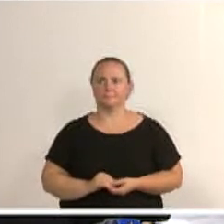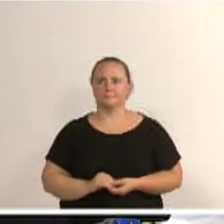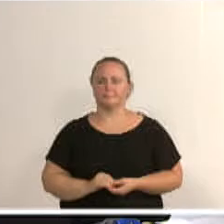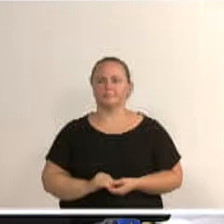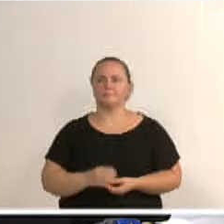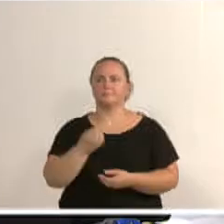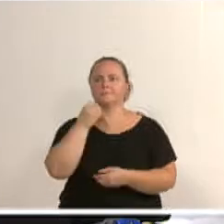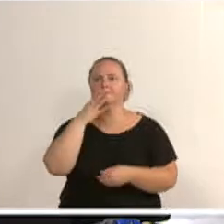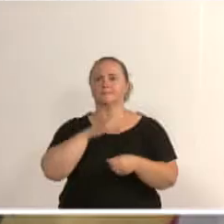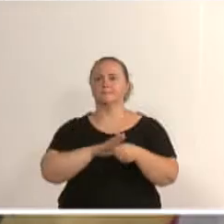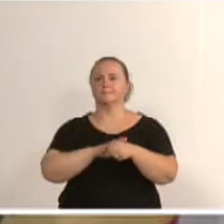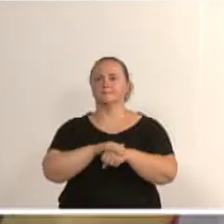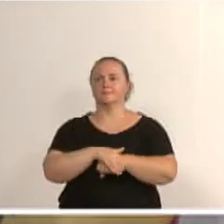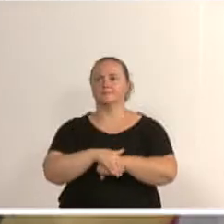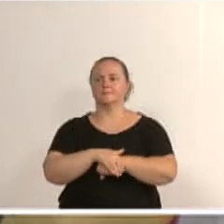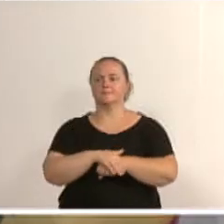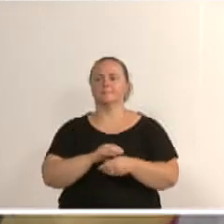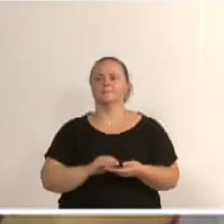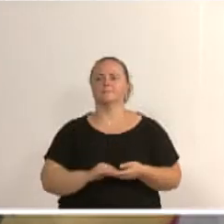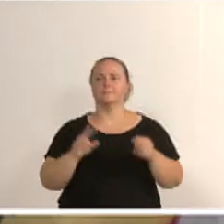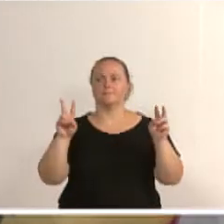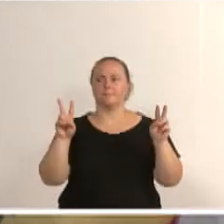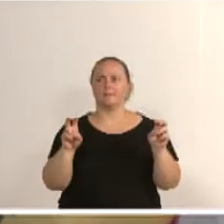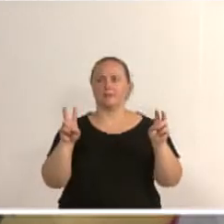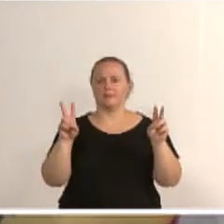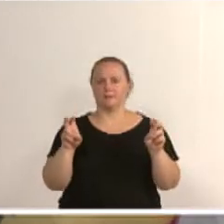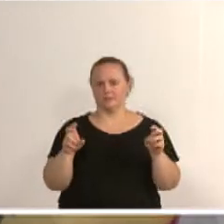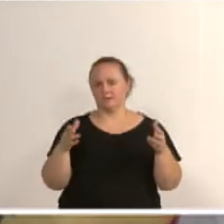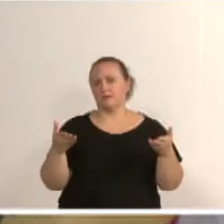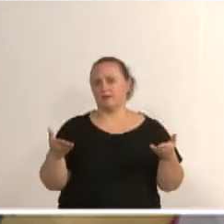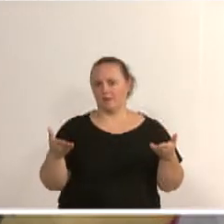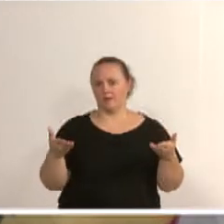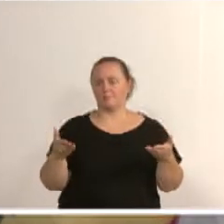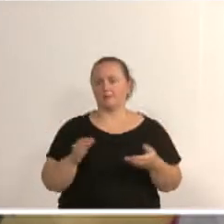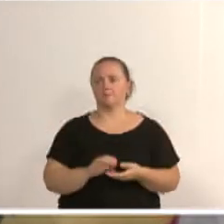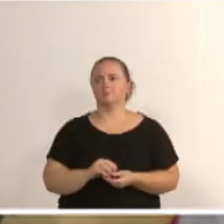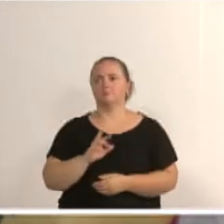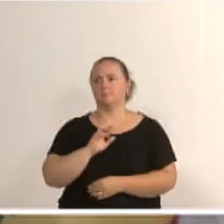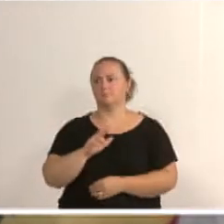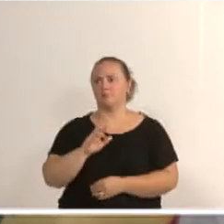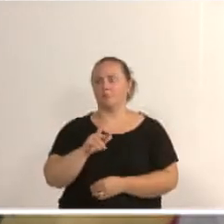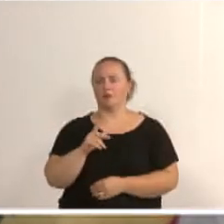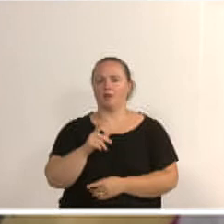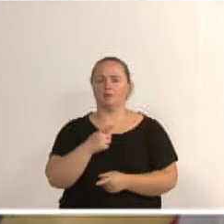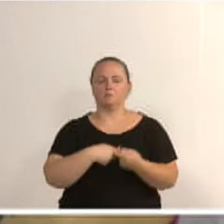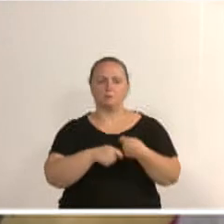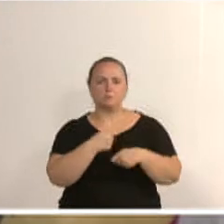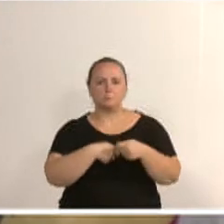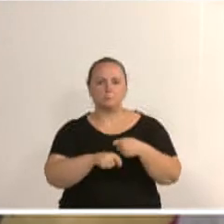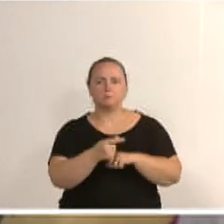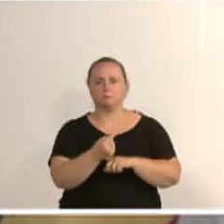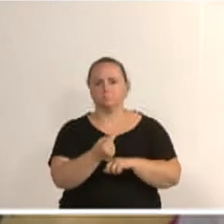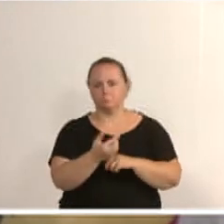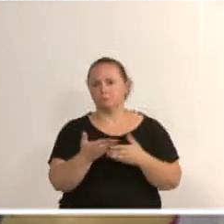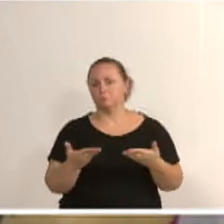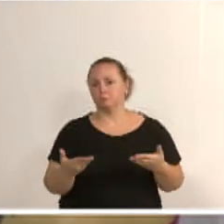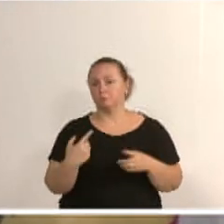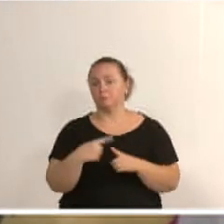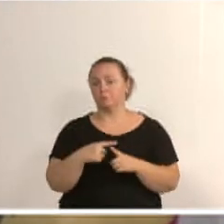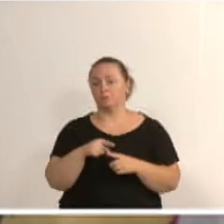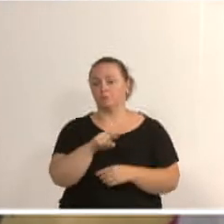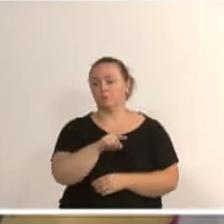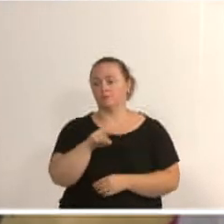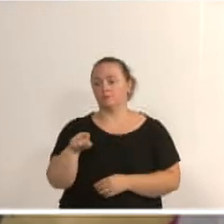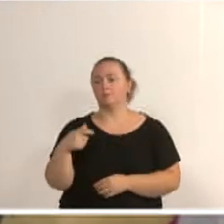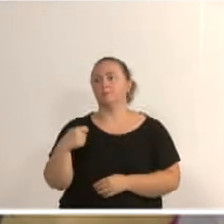Boa noite. O assunto aqui hoje não é cobradores de ônibus, que bom, porque estes precisam ser